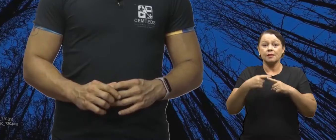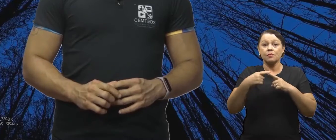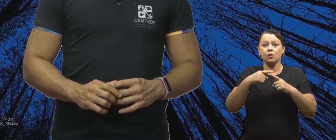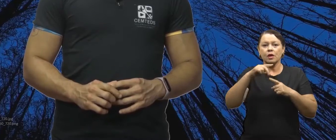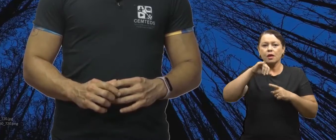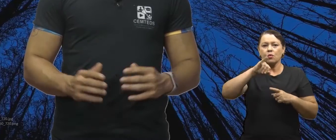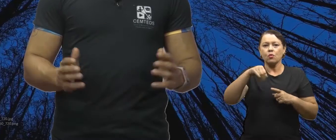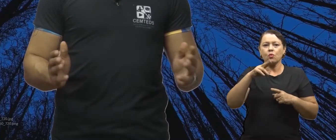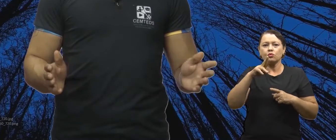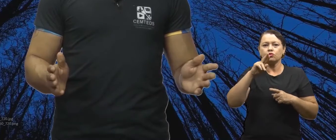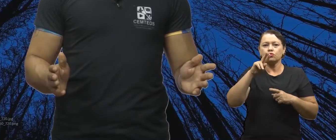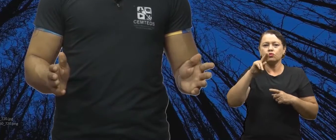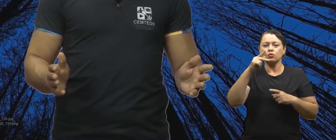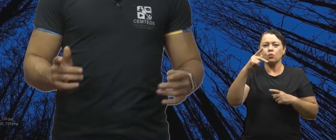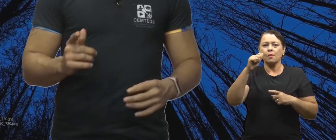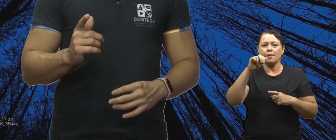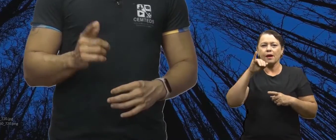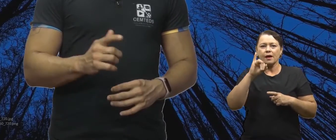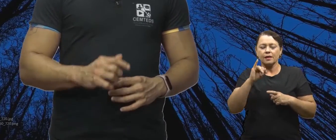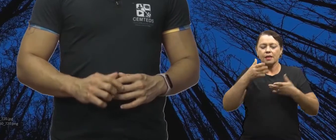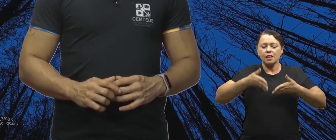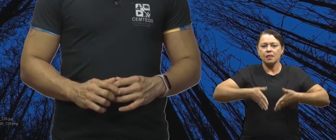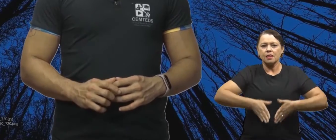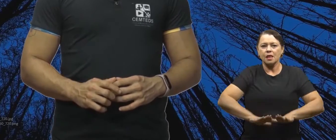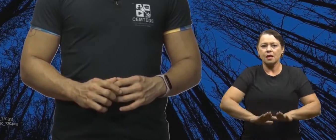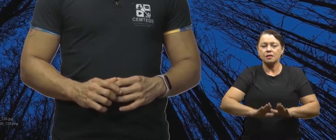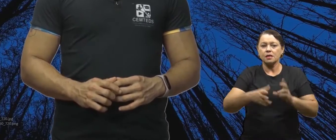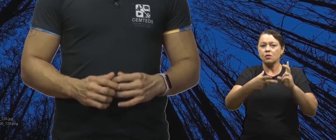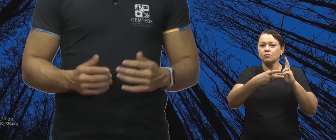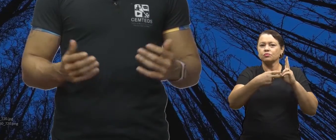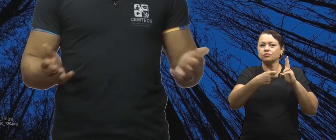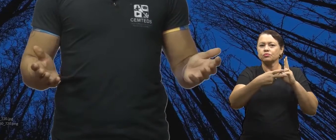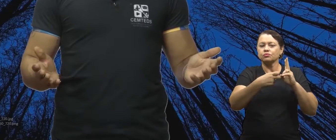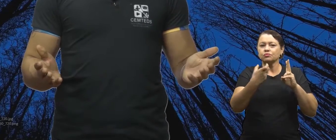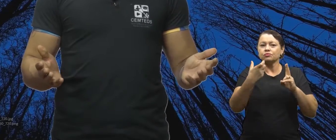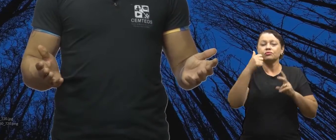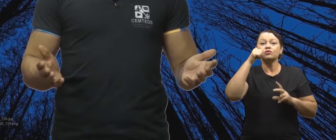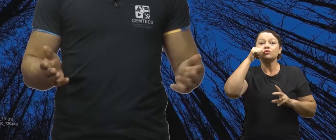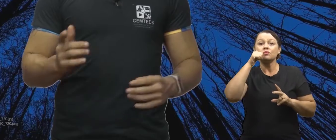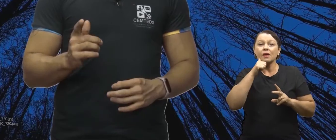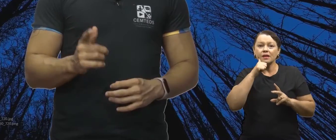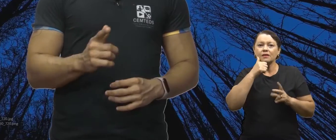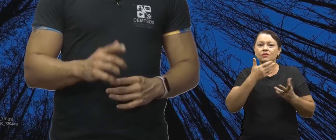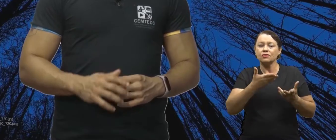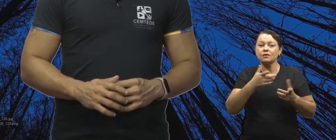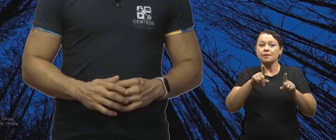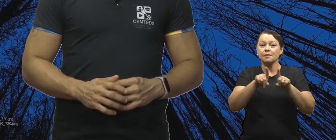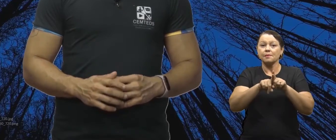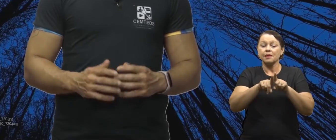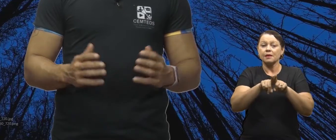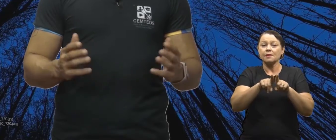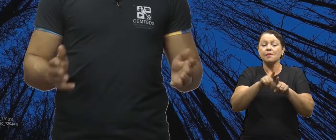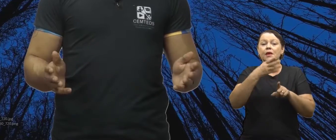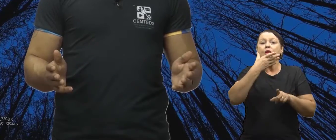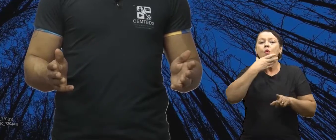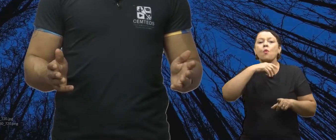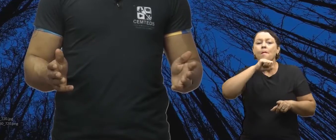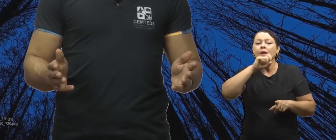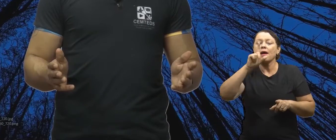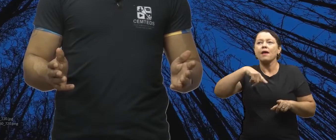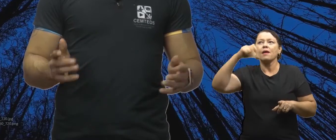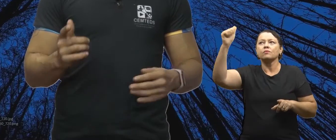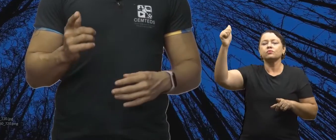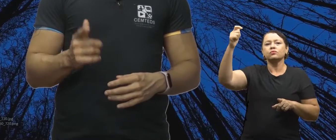uma índia, chamada Seuci. O pai da criança seria o próprio Sol. Jurupari é uma figura do